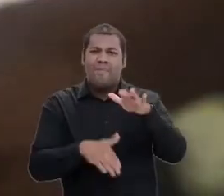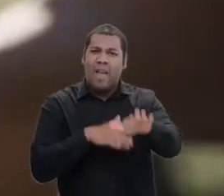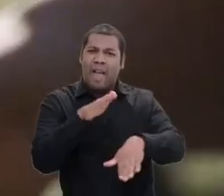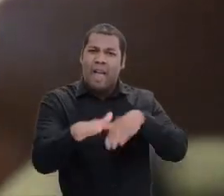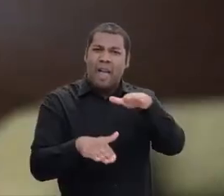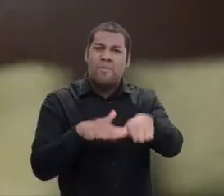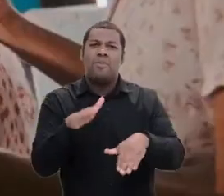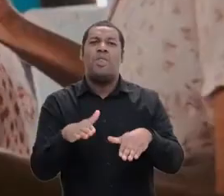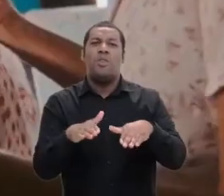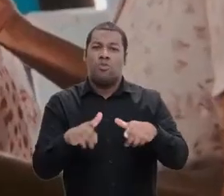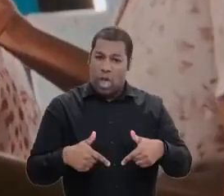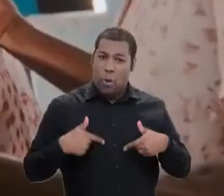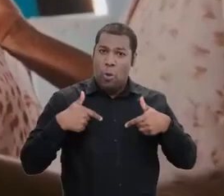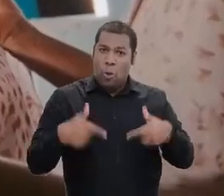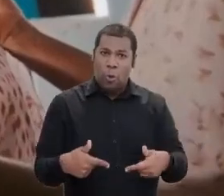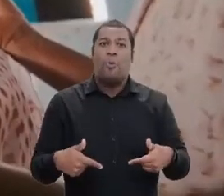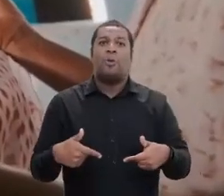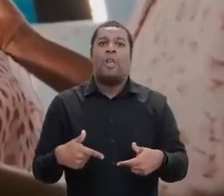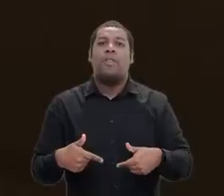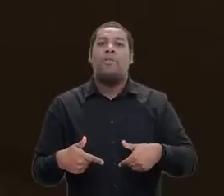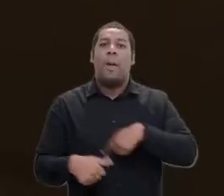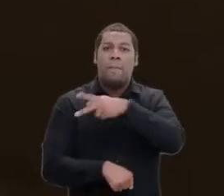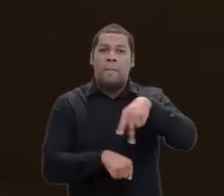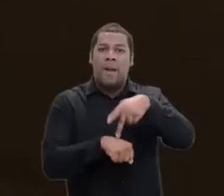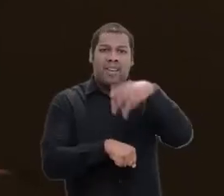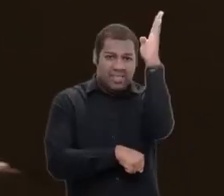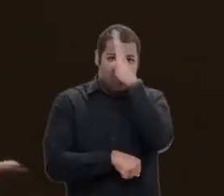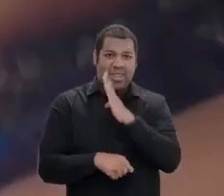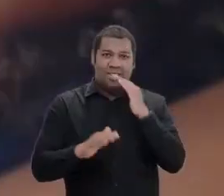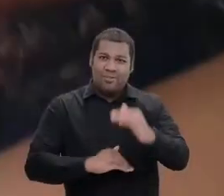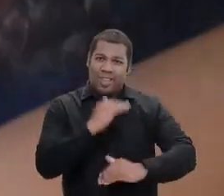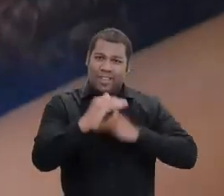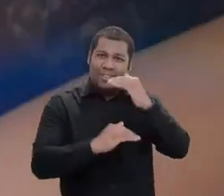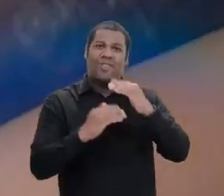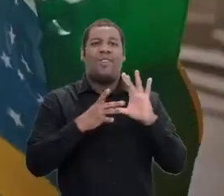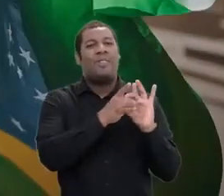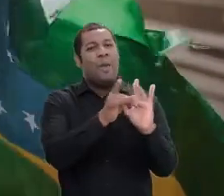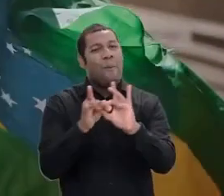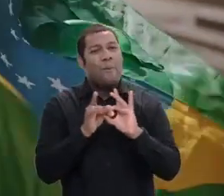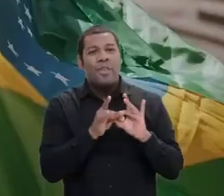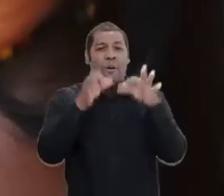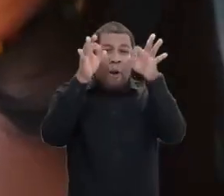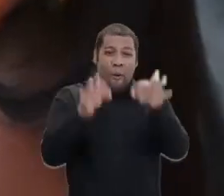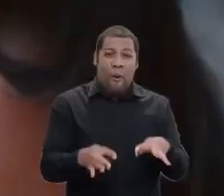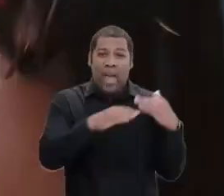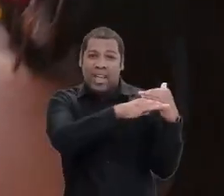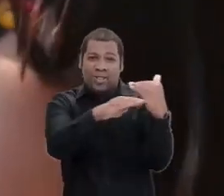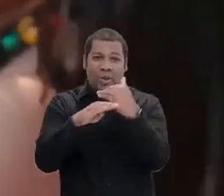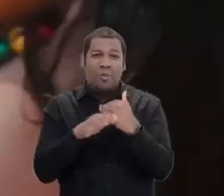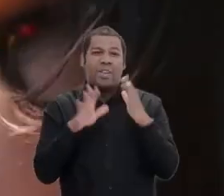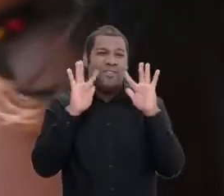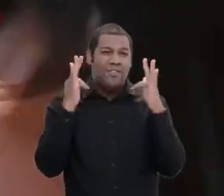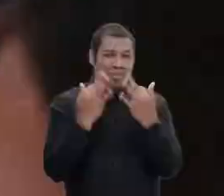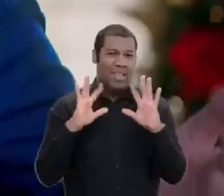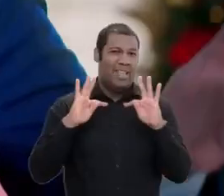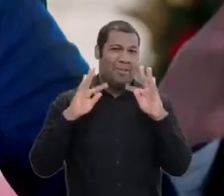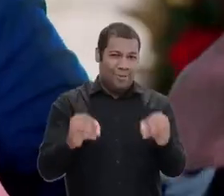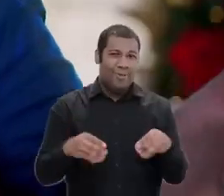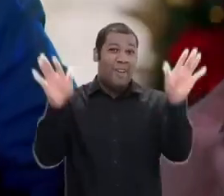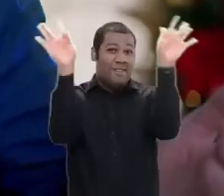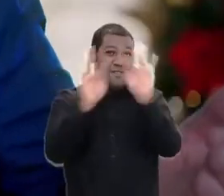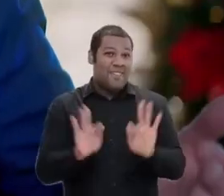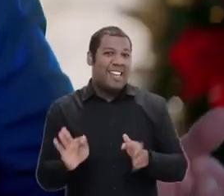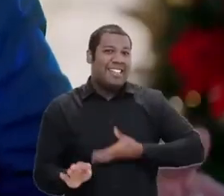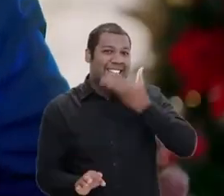juntos rumo à construção de um país cada vez mais desenvolvido, mais fraterno, mais justo para todas as famílias.